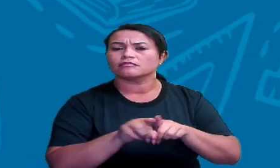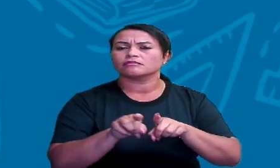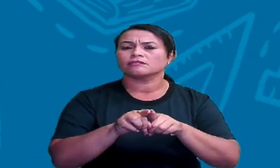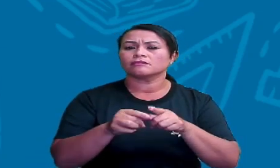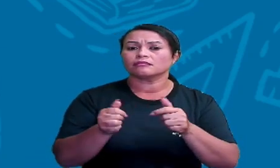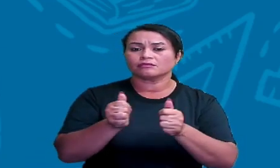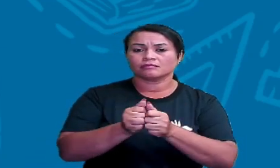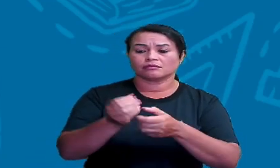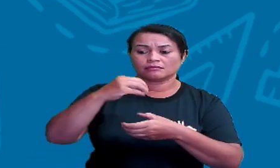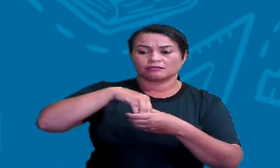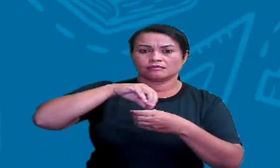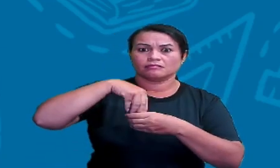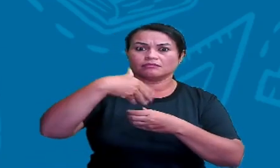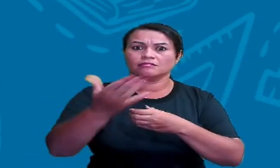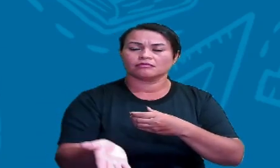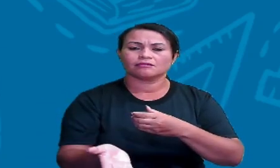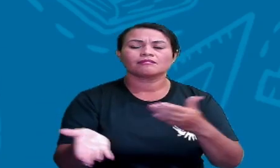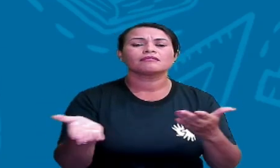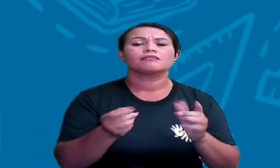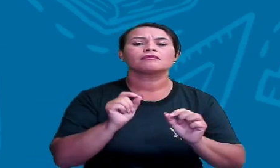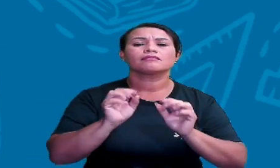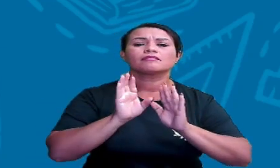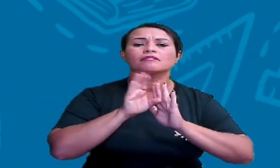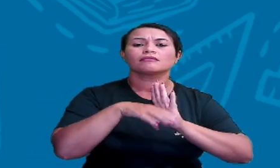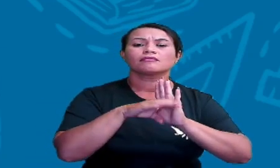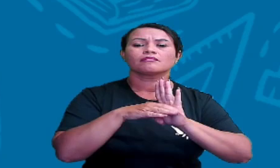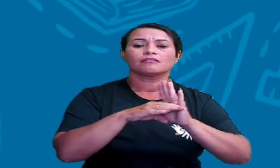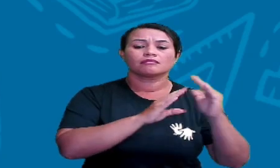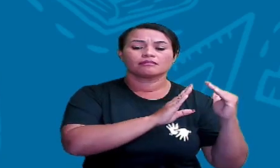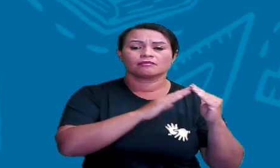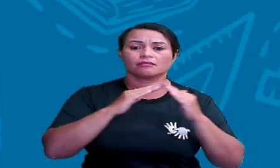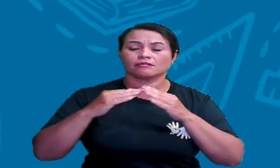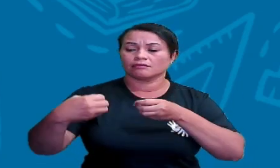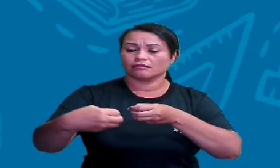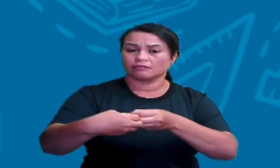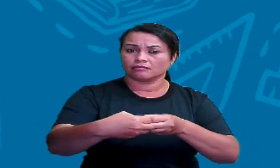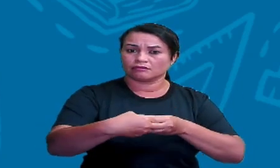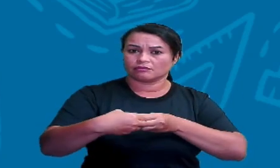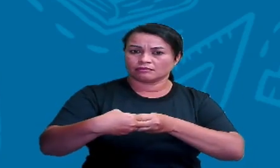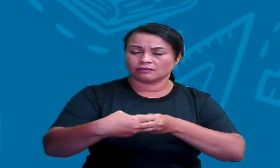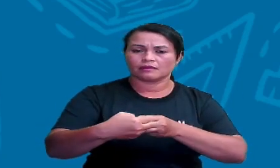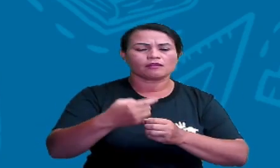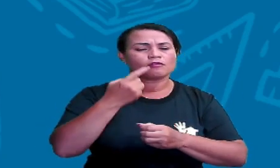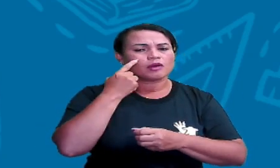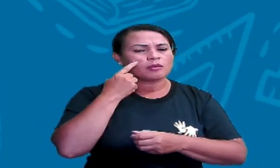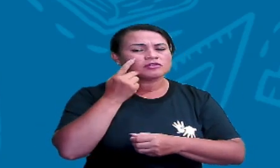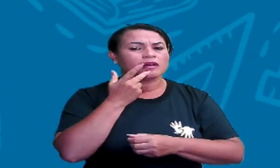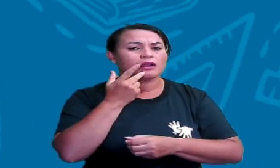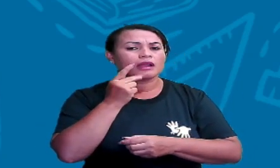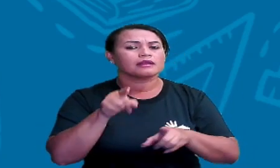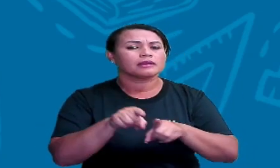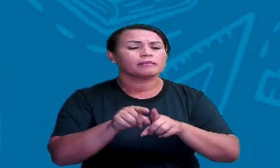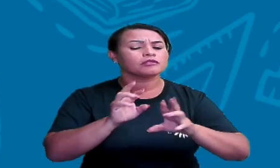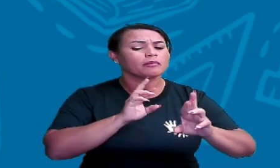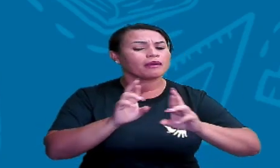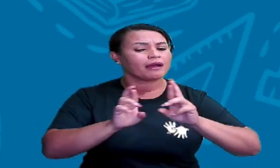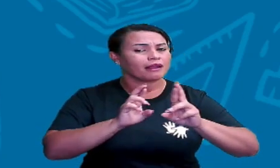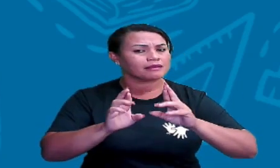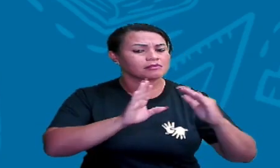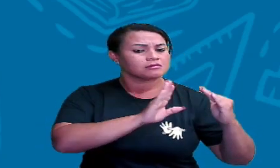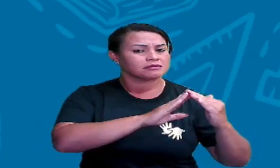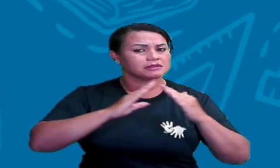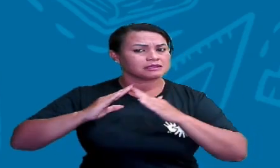dentro, de fora, agora a gente vai para o conceito de vizinhança, tá bom? E aí a gente vai falar um pouquinho sobre a relação de